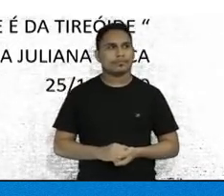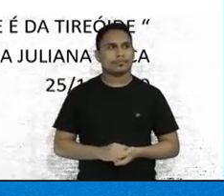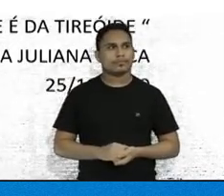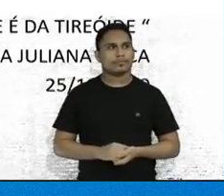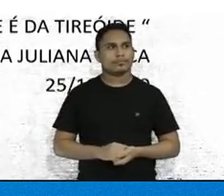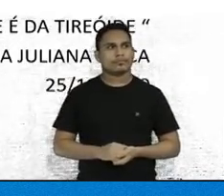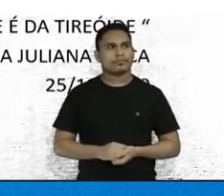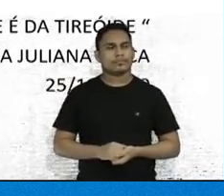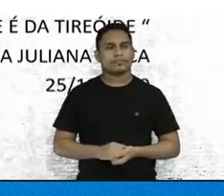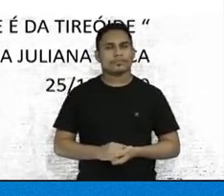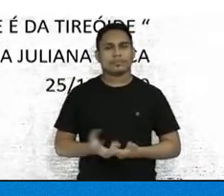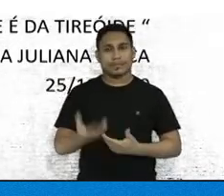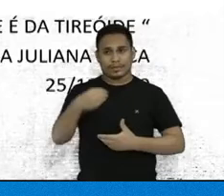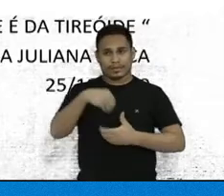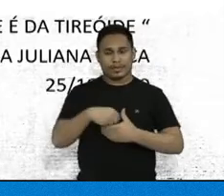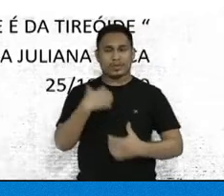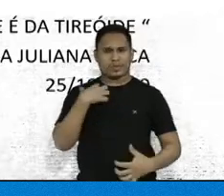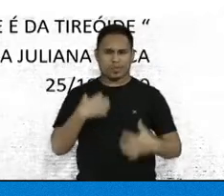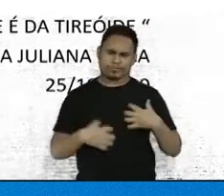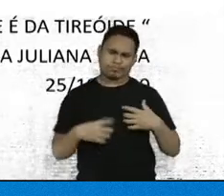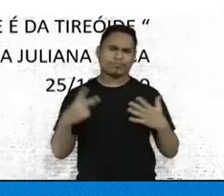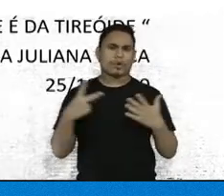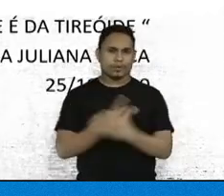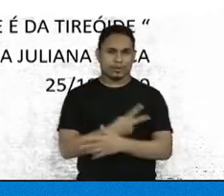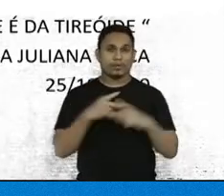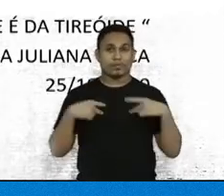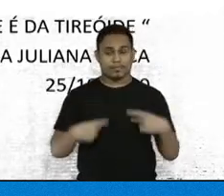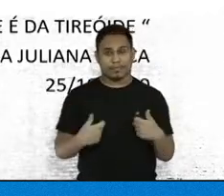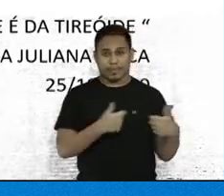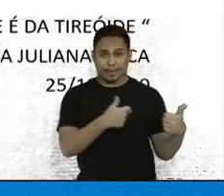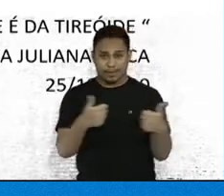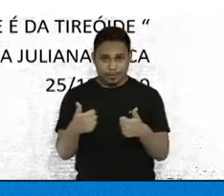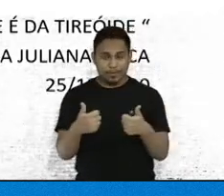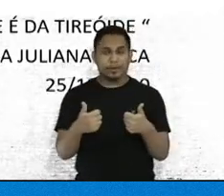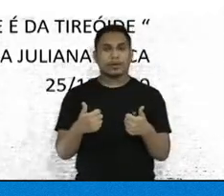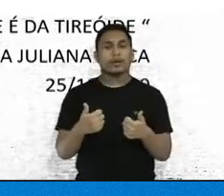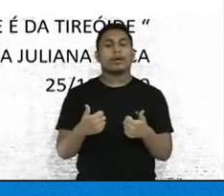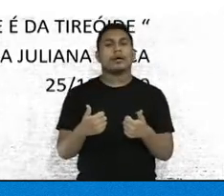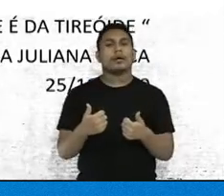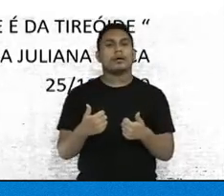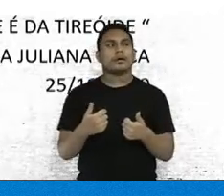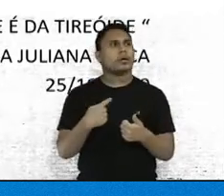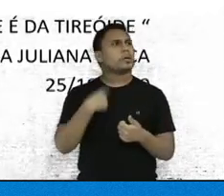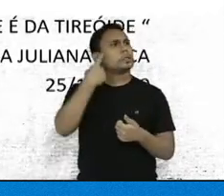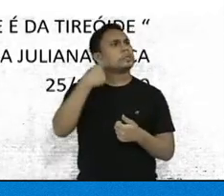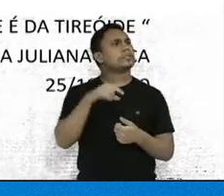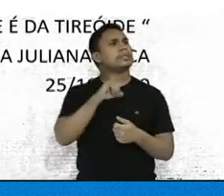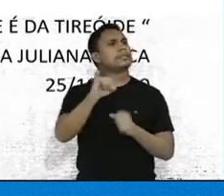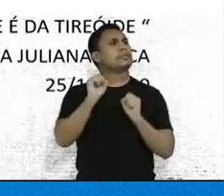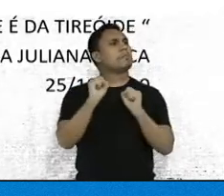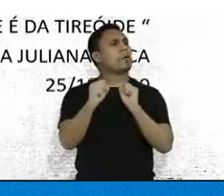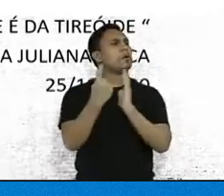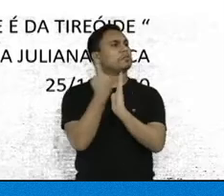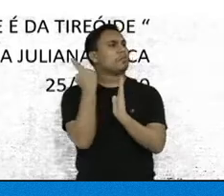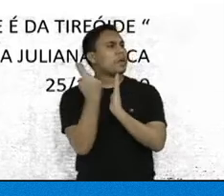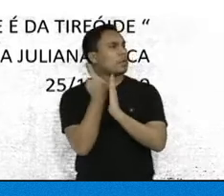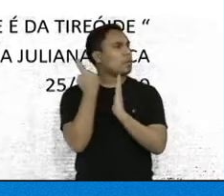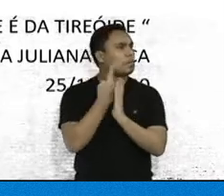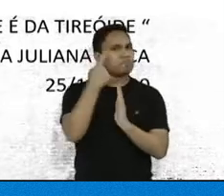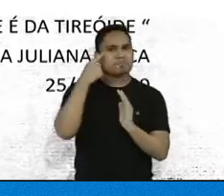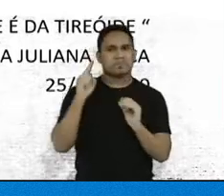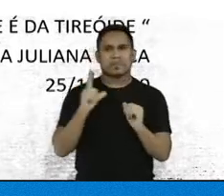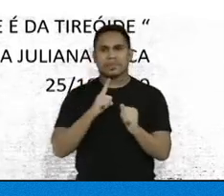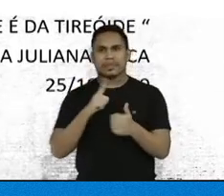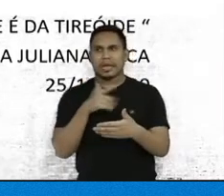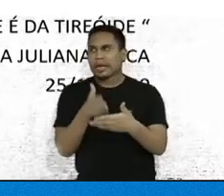tecidos humanos, tá bom? Eu não sei se a gente pode abrir para alguma pergunta, se existe espaço para